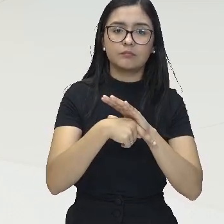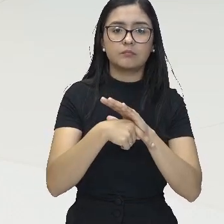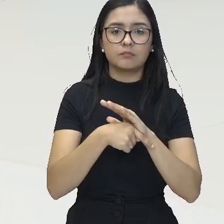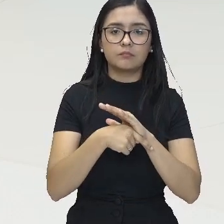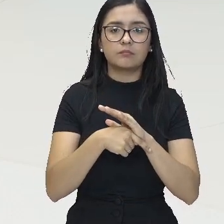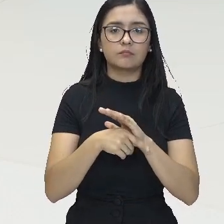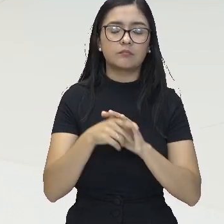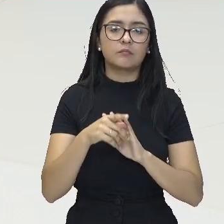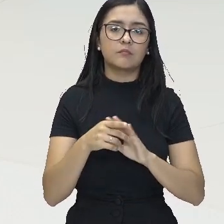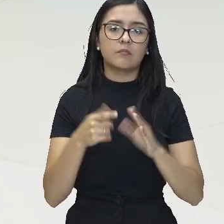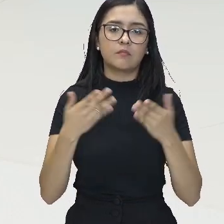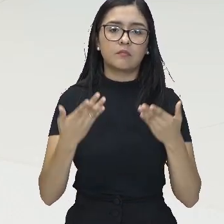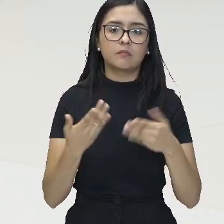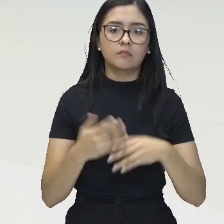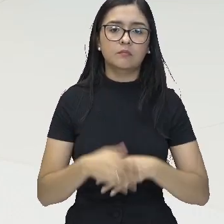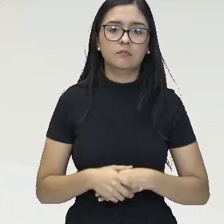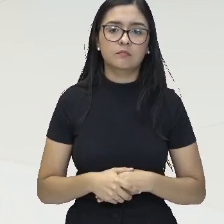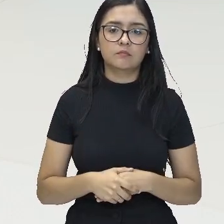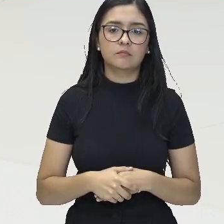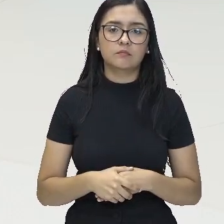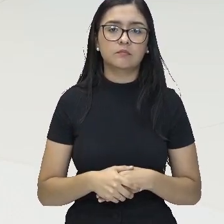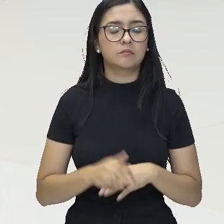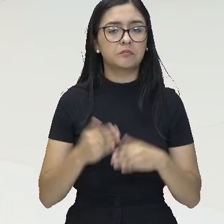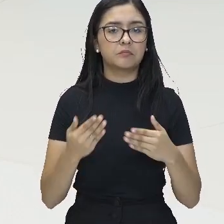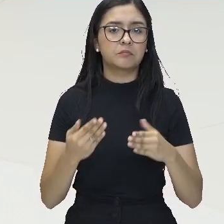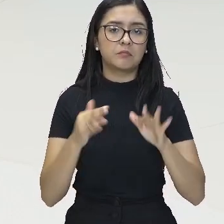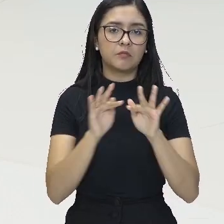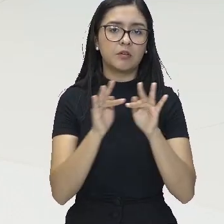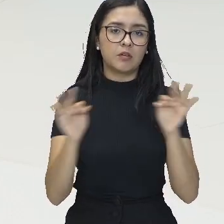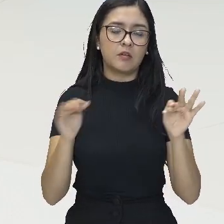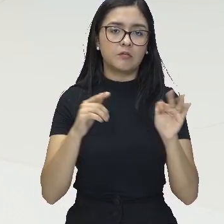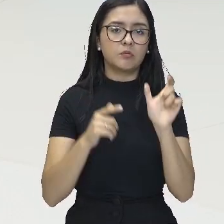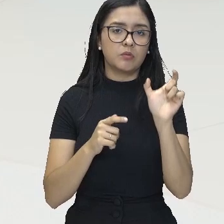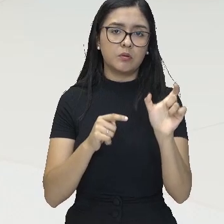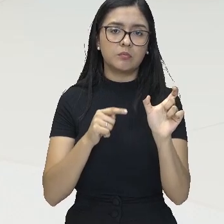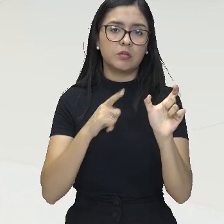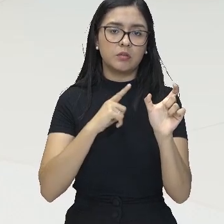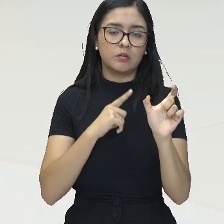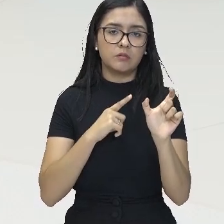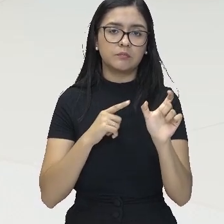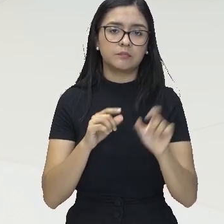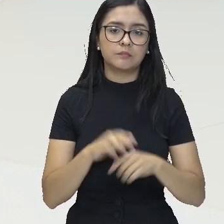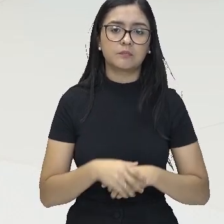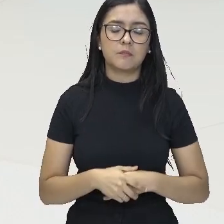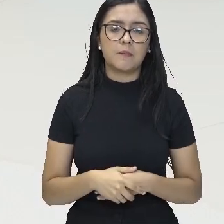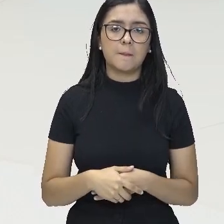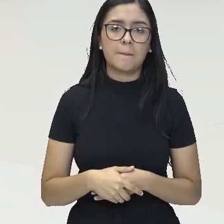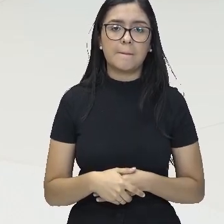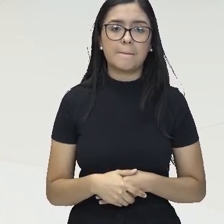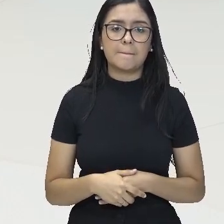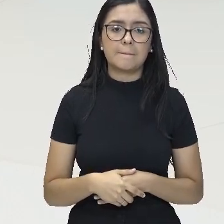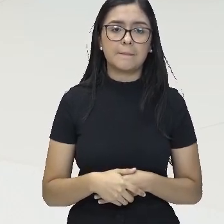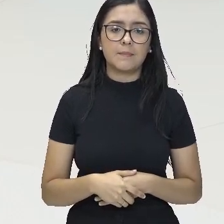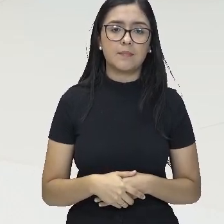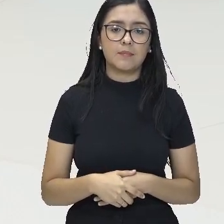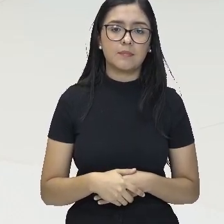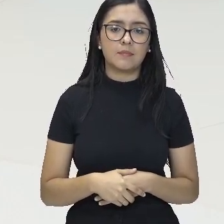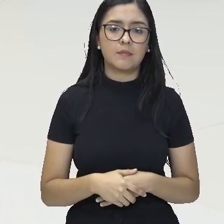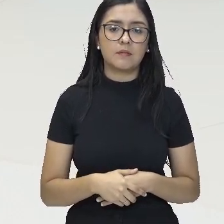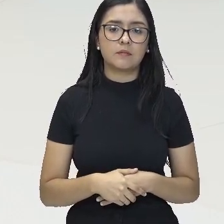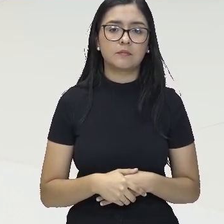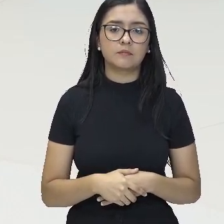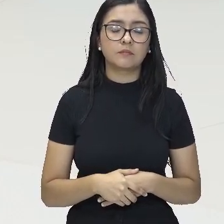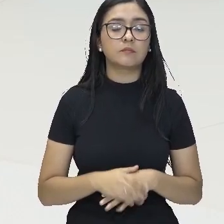é daquilo que você está falando, né? Do termo que está mencionado, ou está